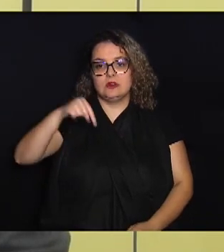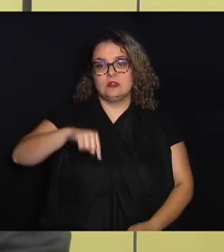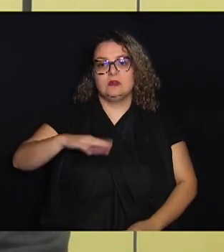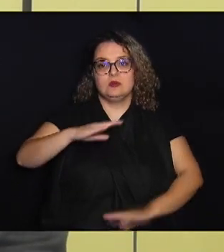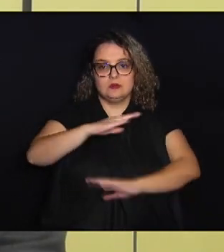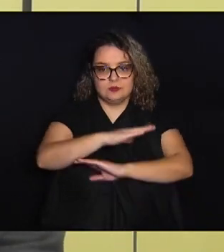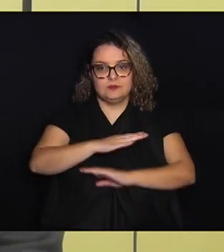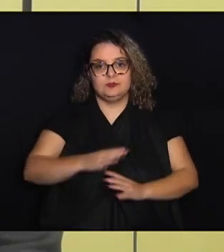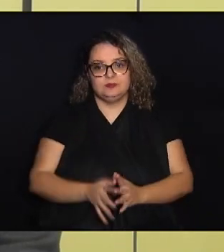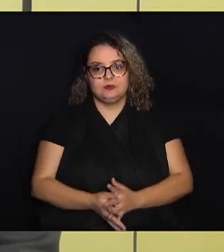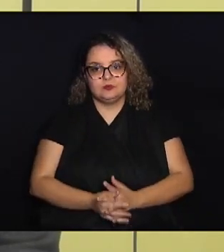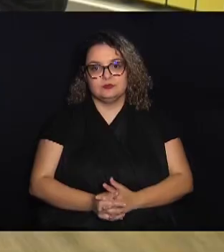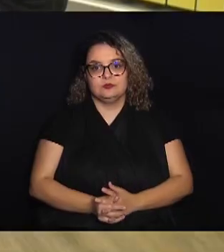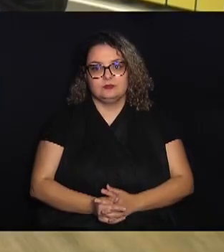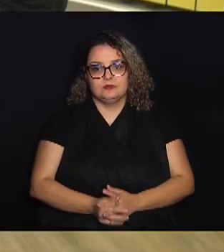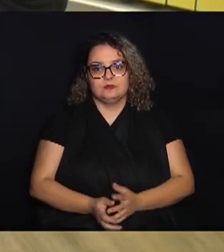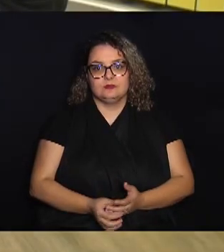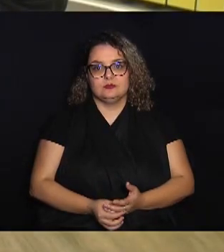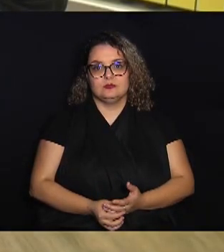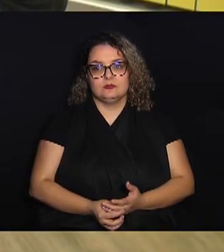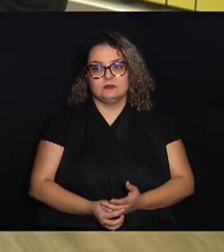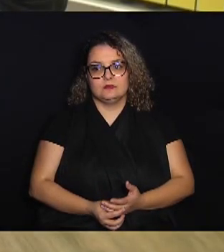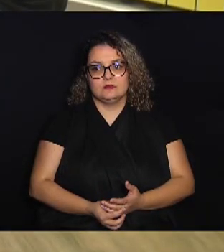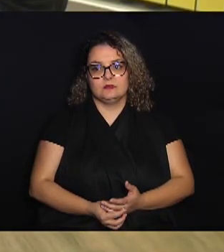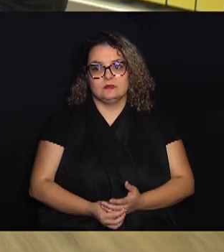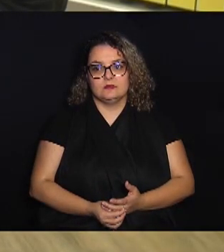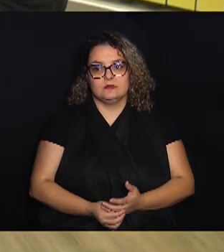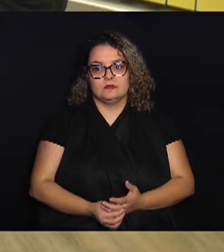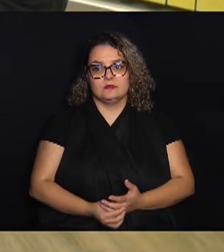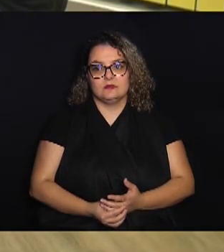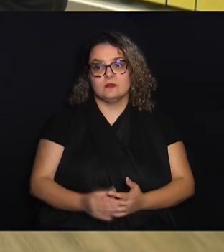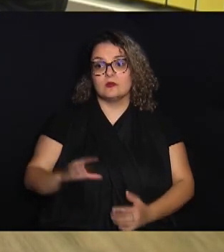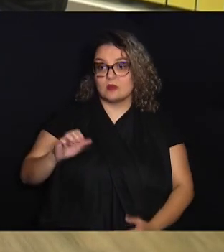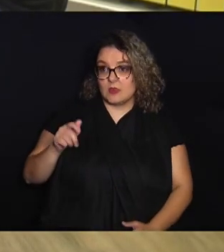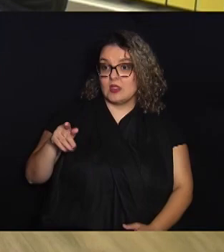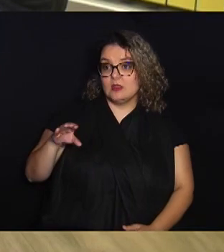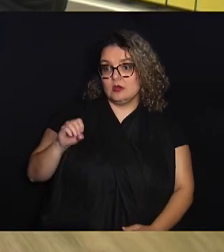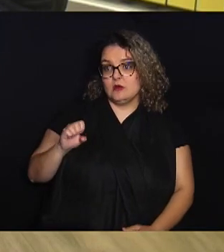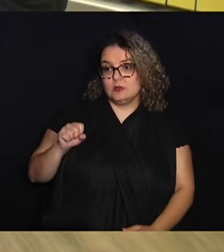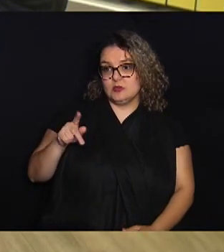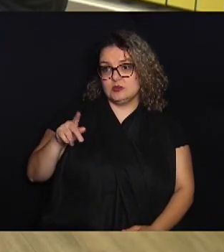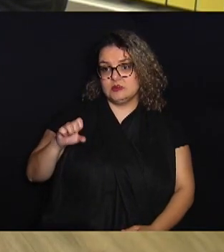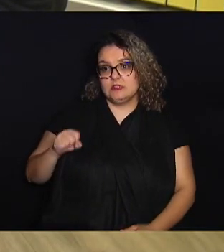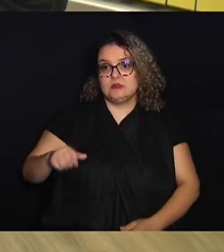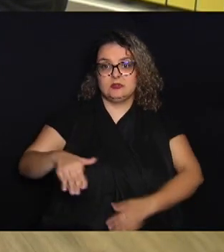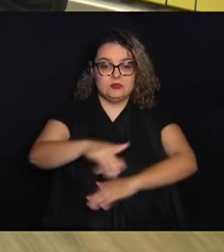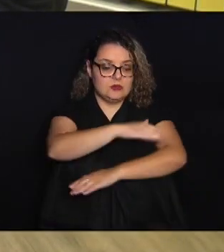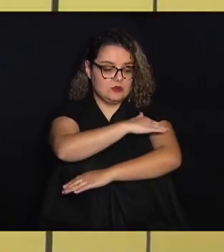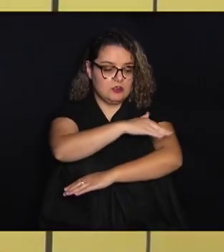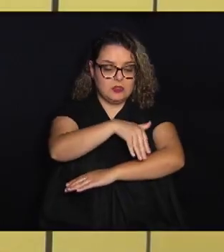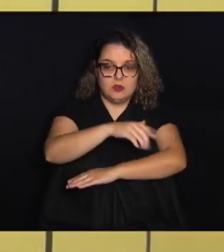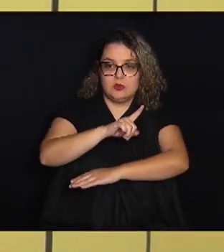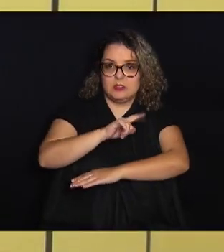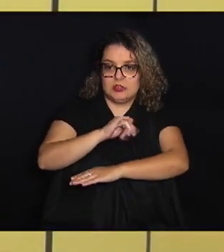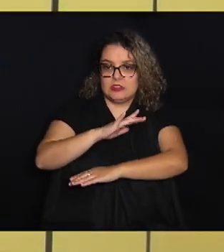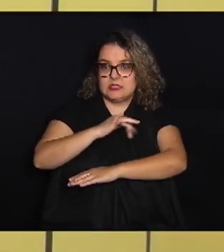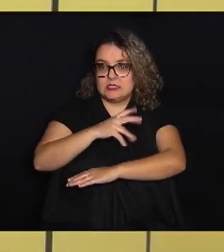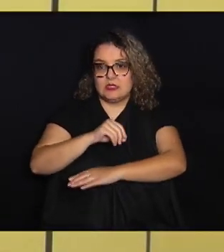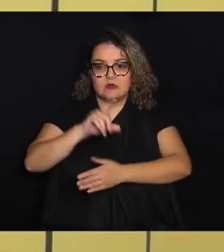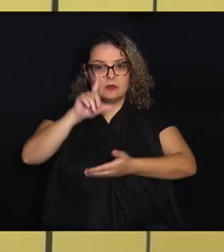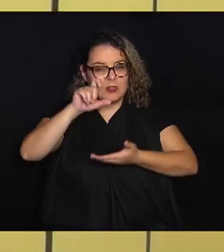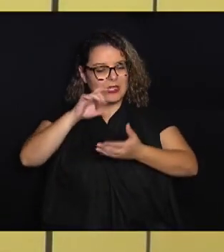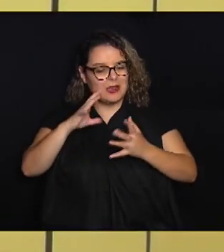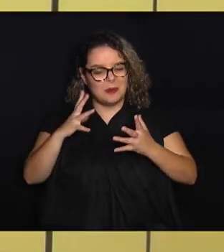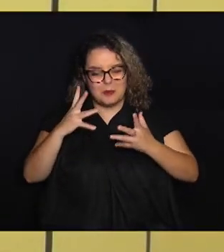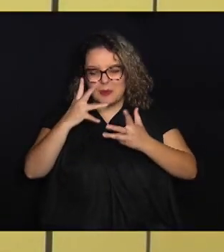Câmara. E aí? Eu acho que do Campos Salles ele faz esquina com o Glicério, né? Tem uma fotografia que eu acho linda,